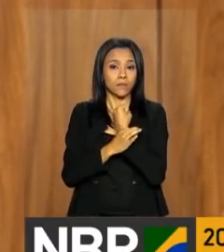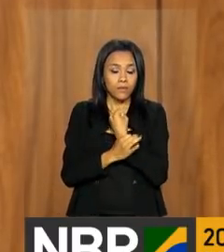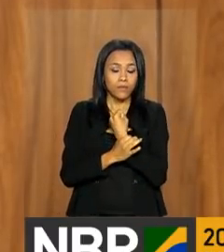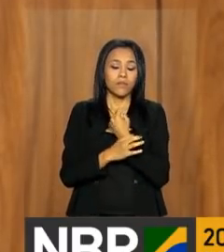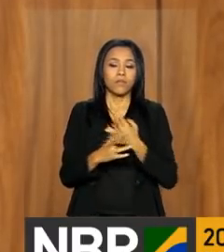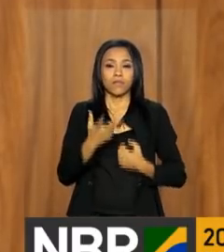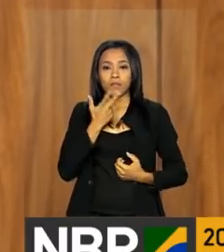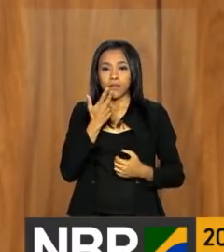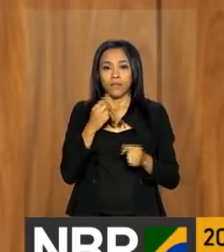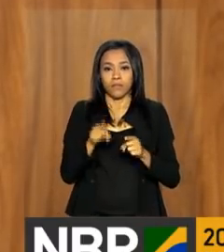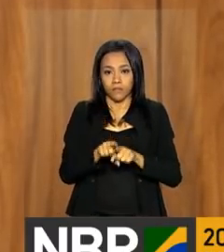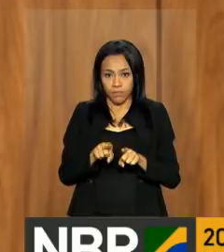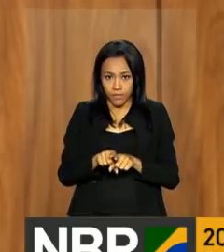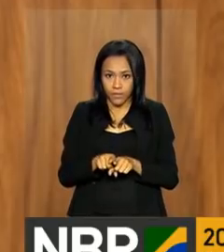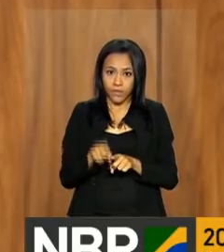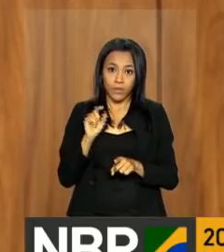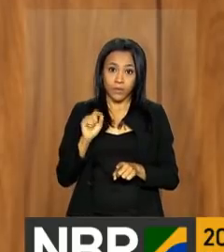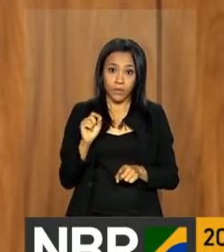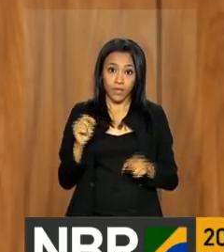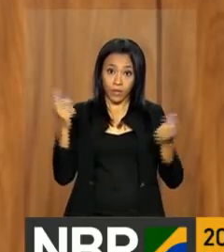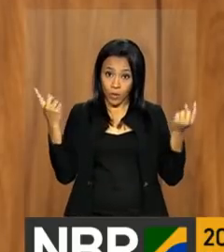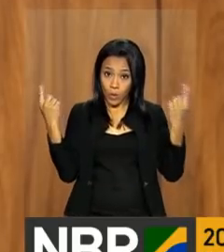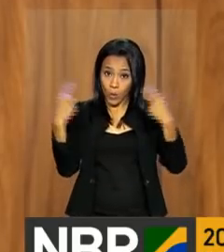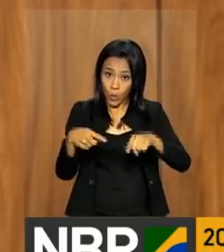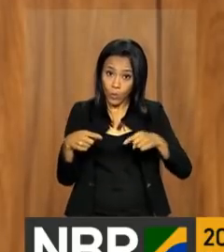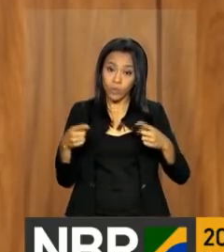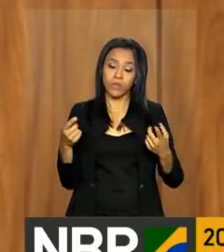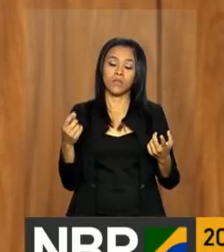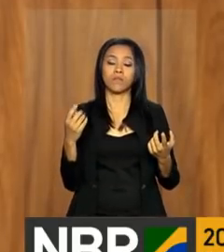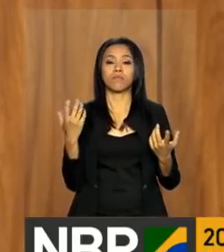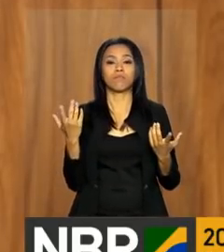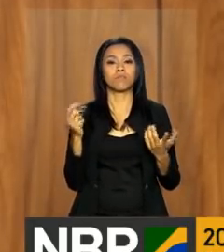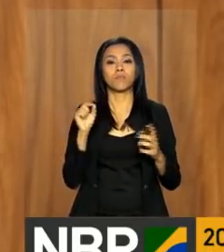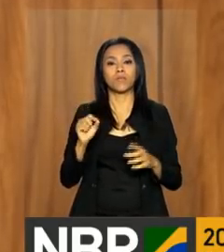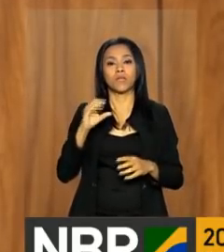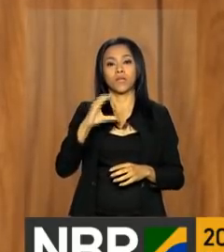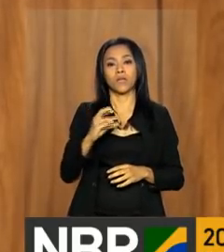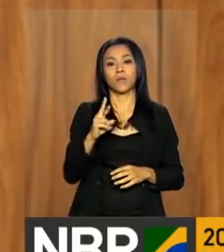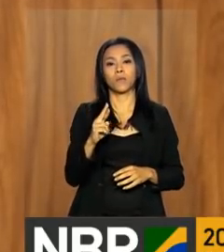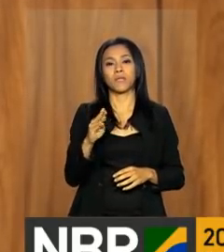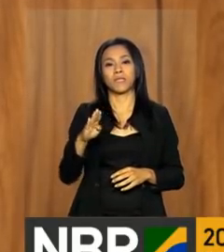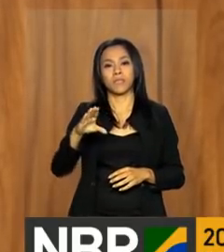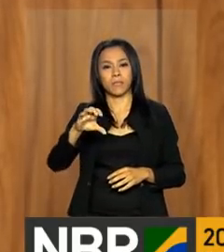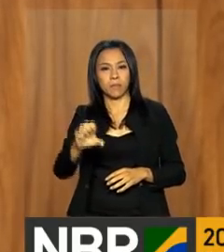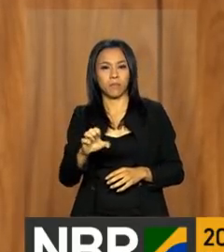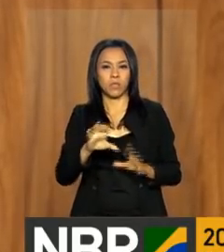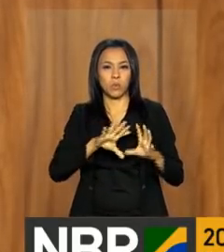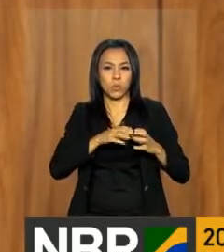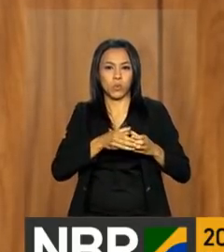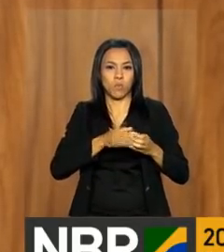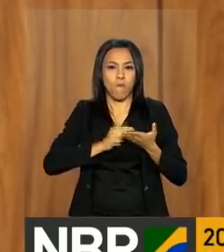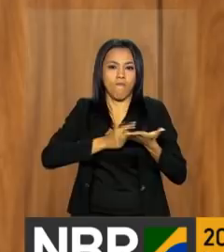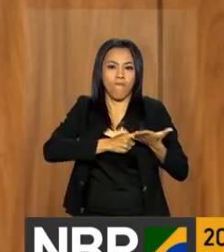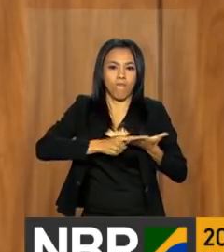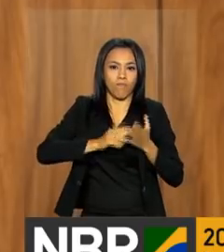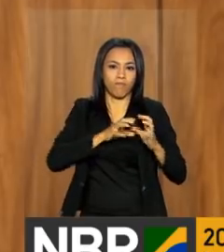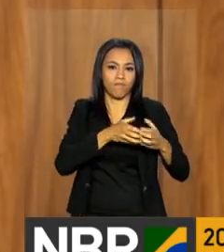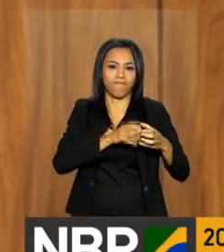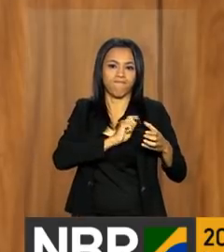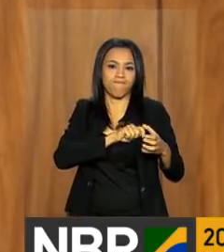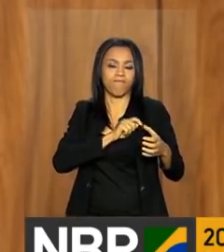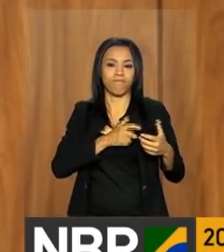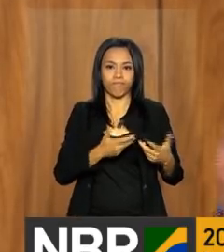também, naturalmente, do combate ao crime organizado. E nós queremos,